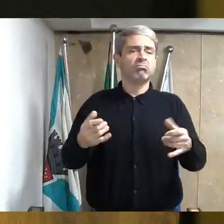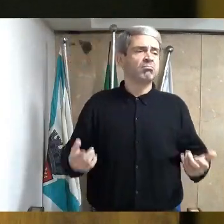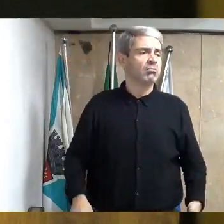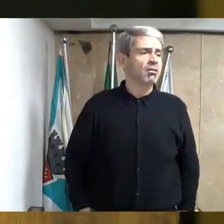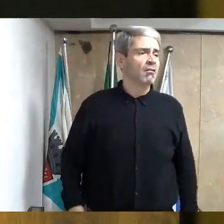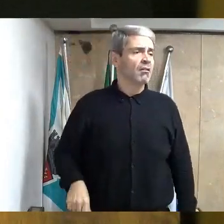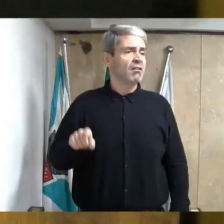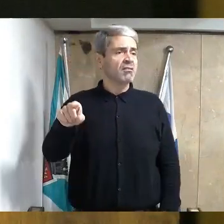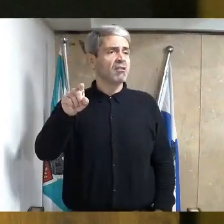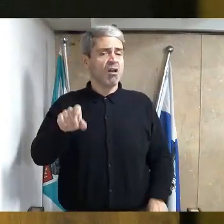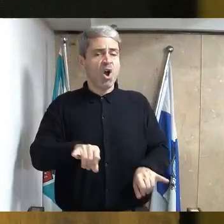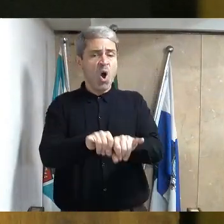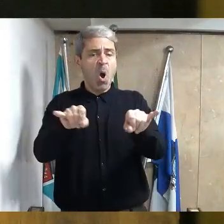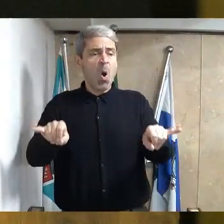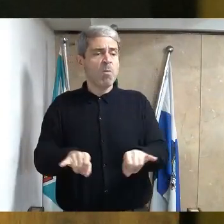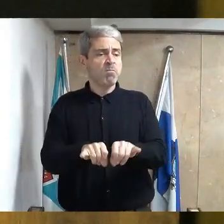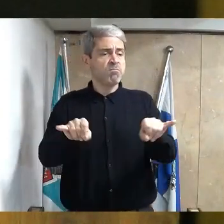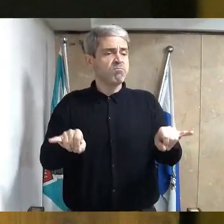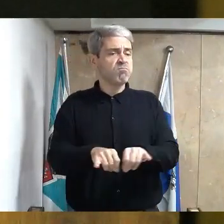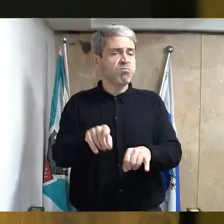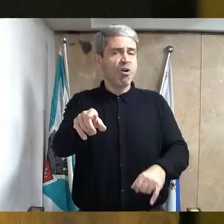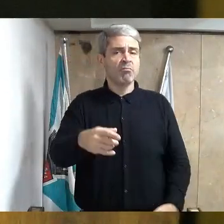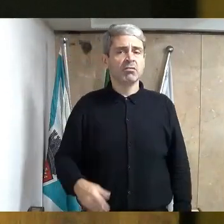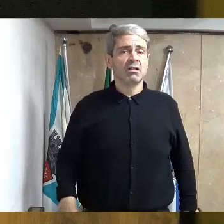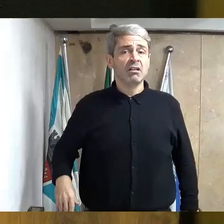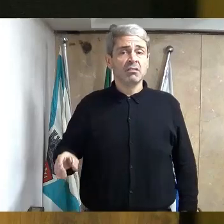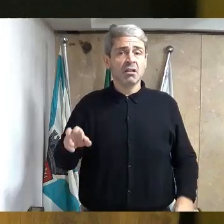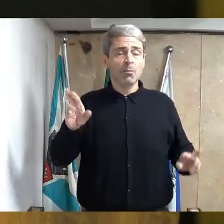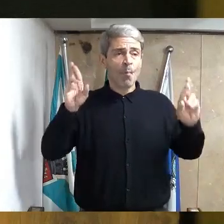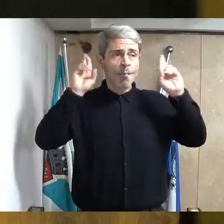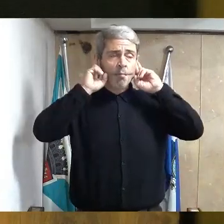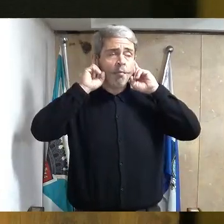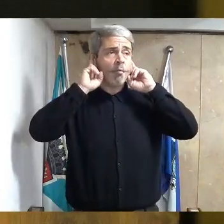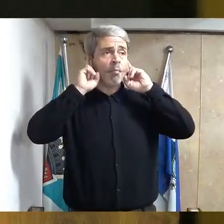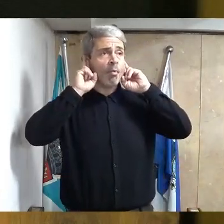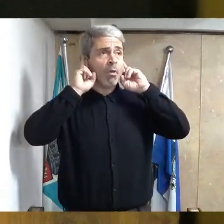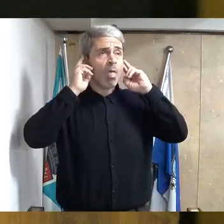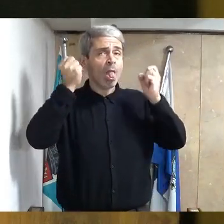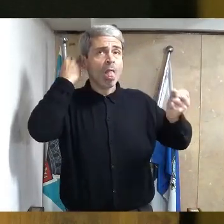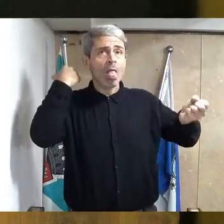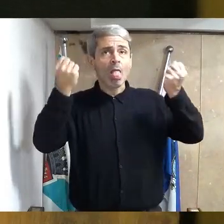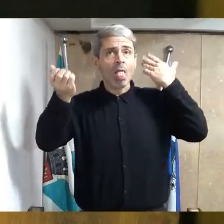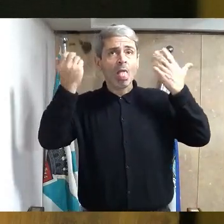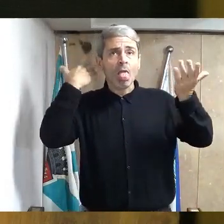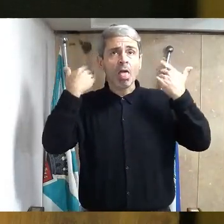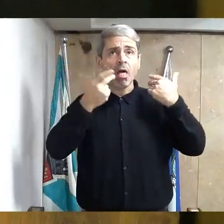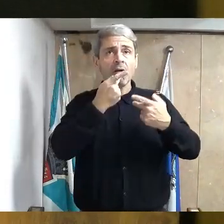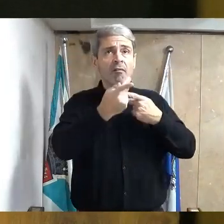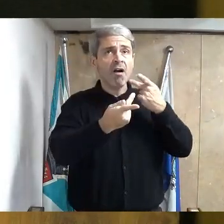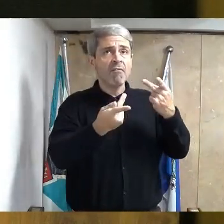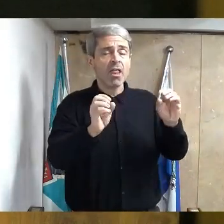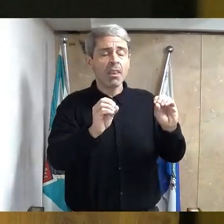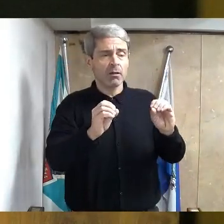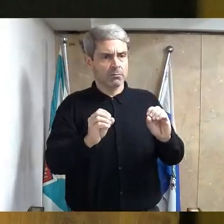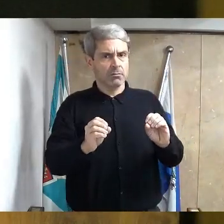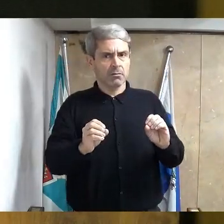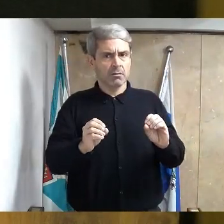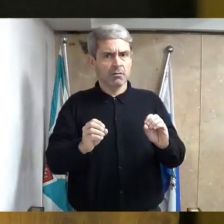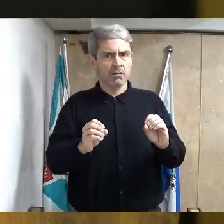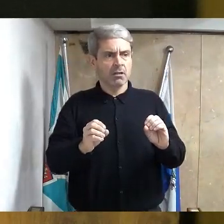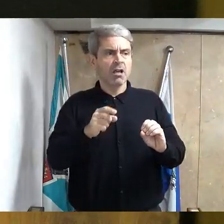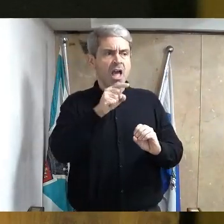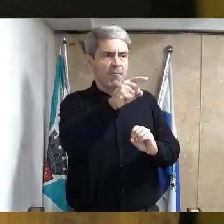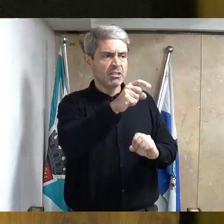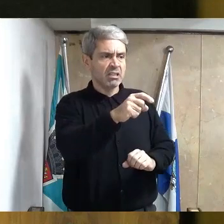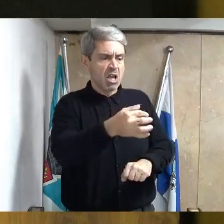se ele fazer ouvido de mercador, eles não vão falar. Não vai falar porque não foi você